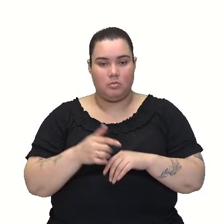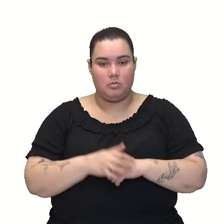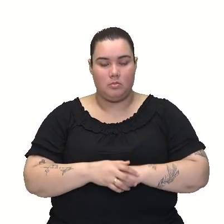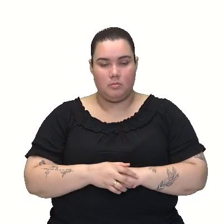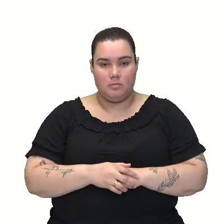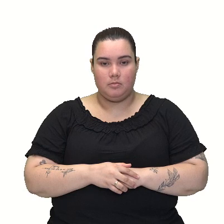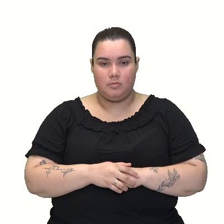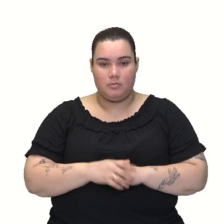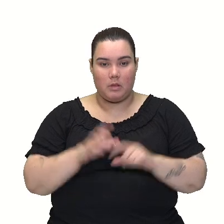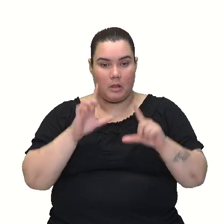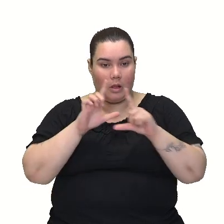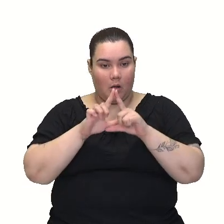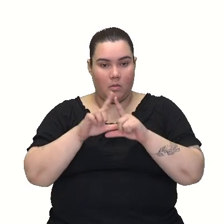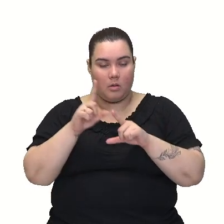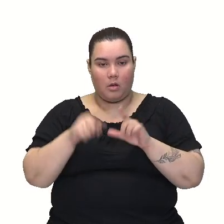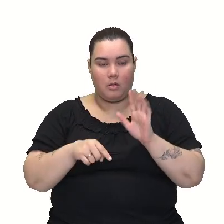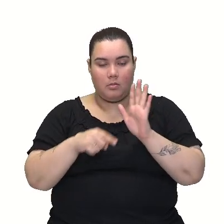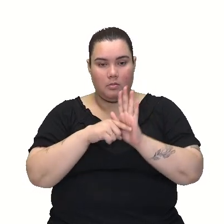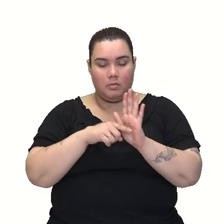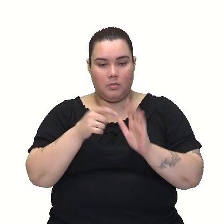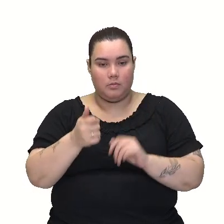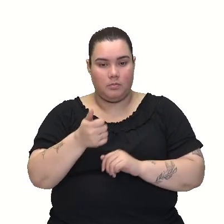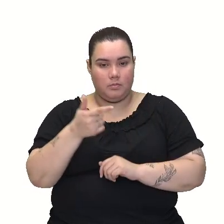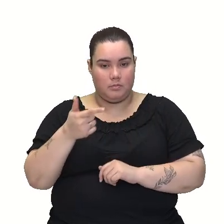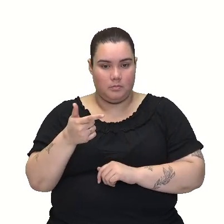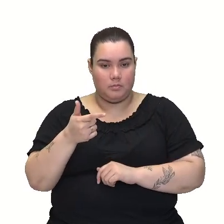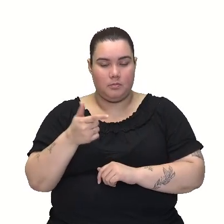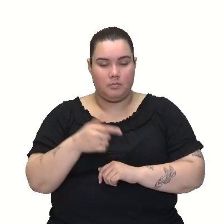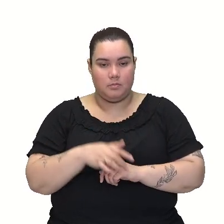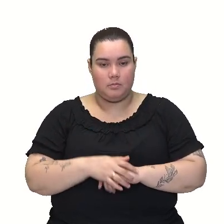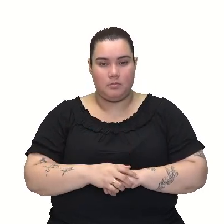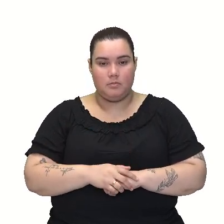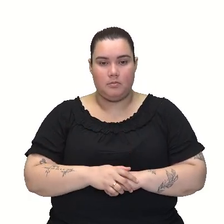é igual a menos 12.